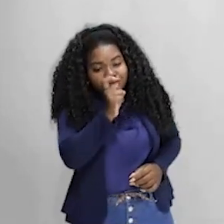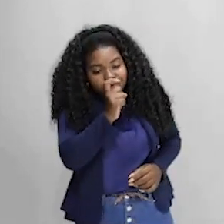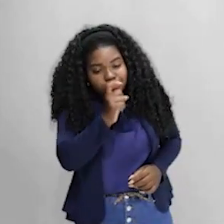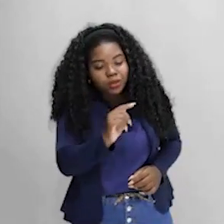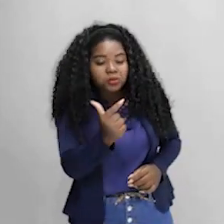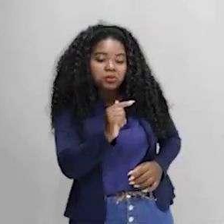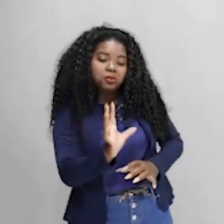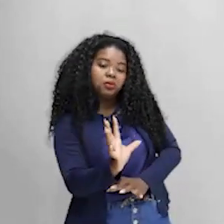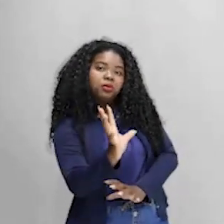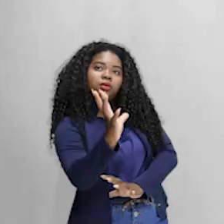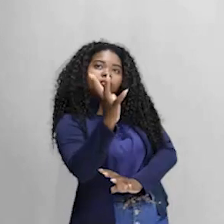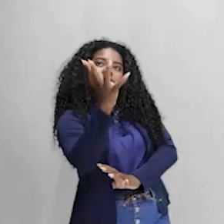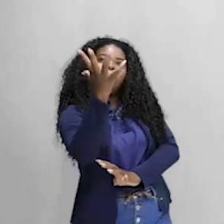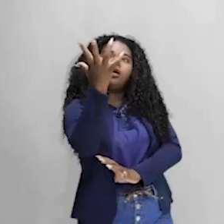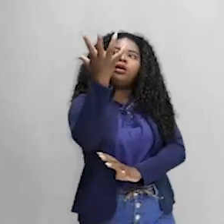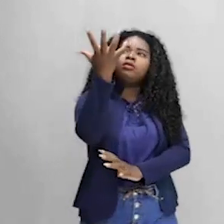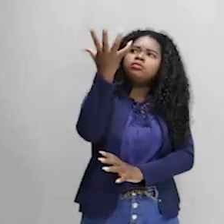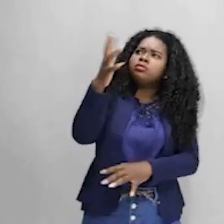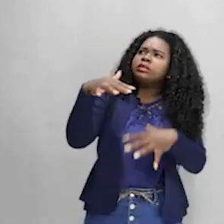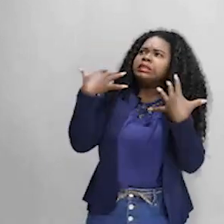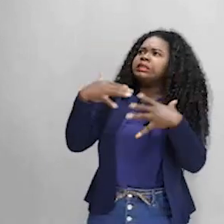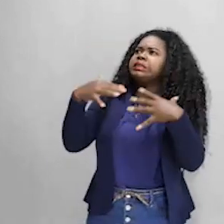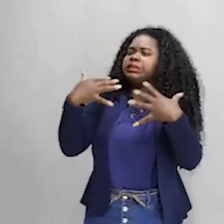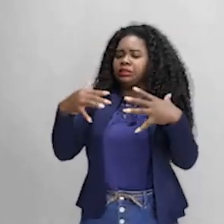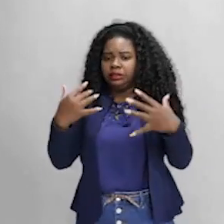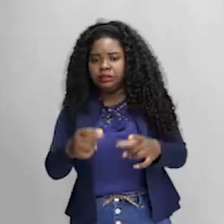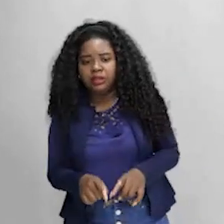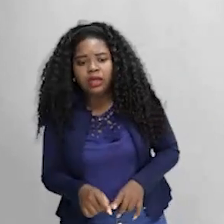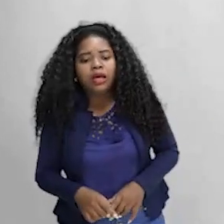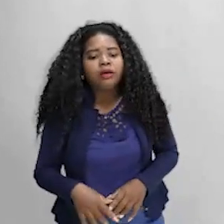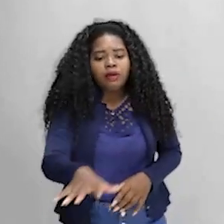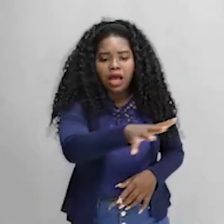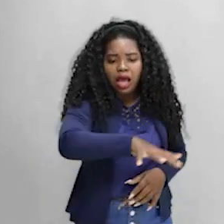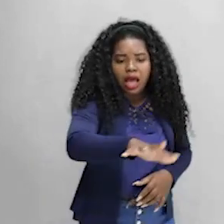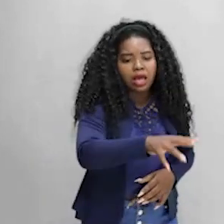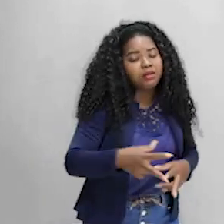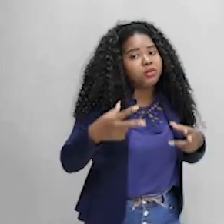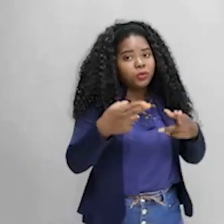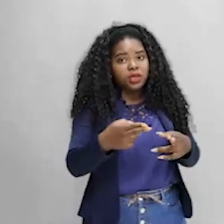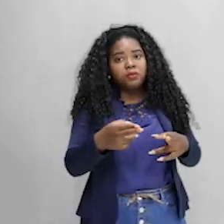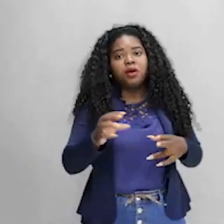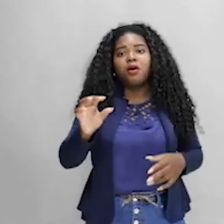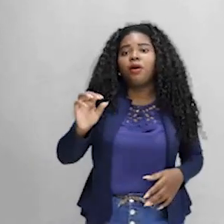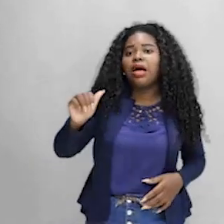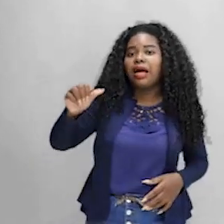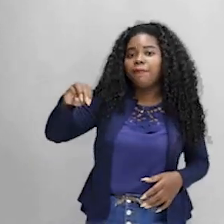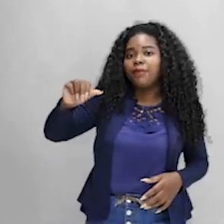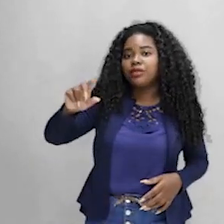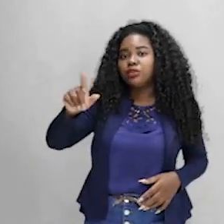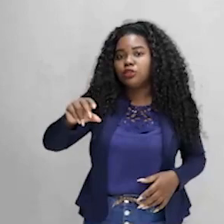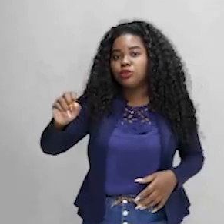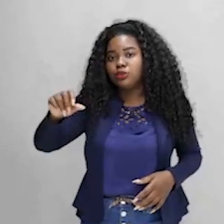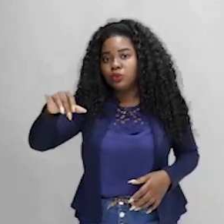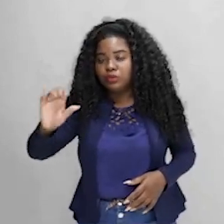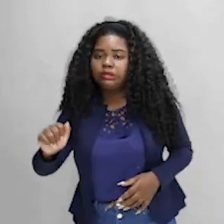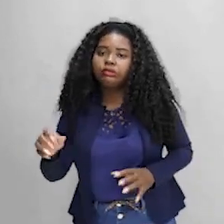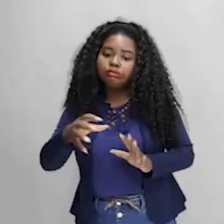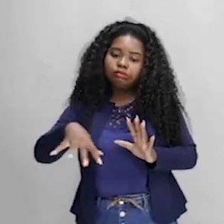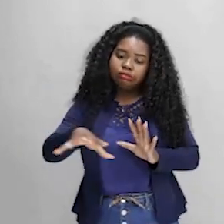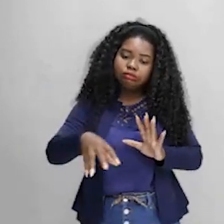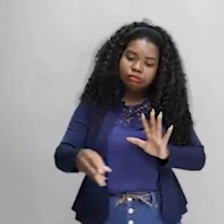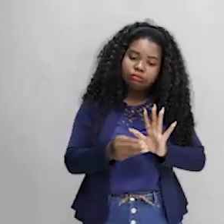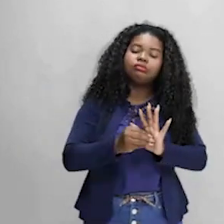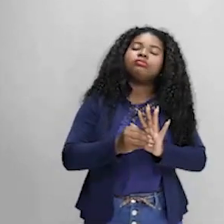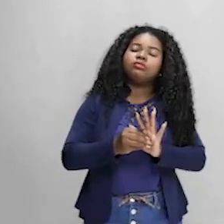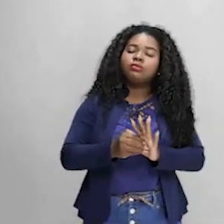essas árvores de grande porte, né? A biodiversidade também não vai ser a mesma se comparada com a questão da floresta amazônica, tá? Então,